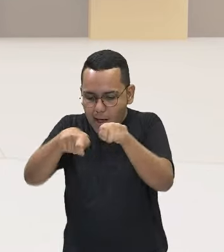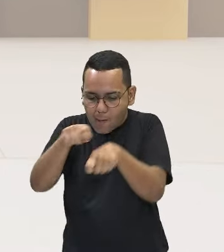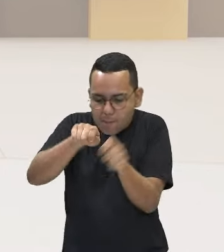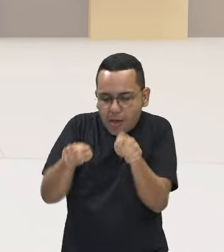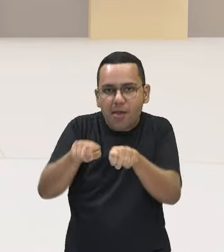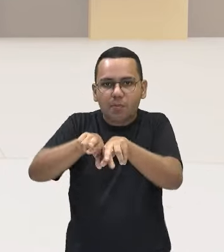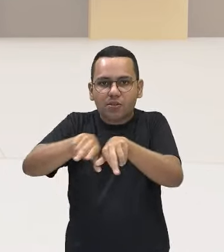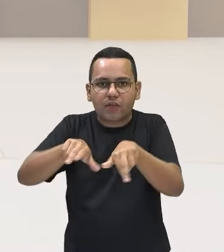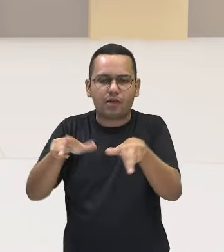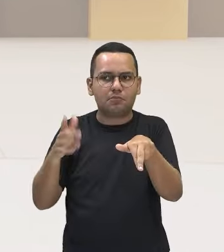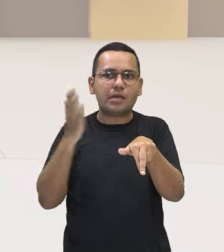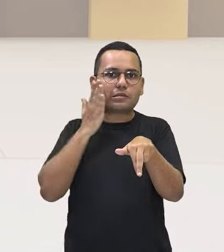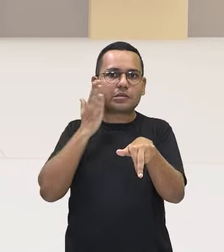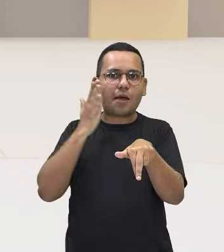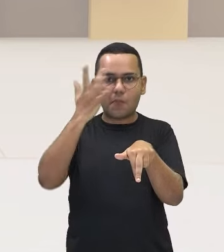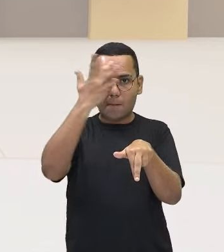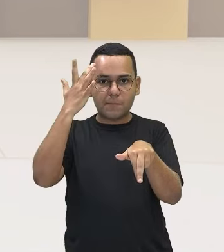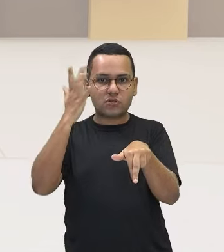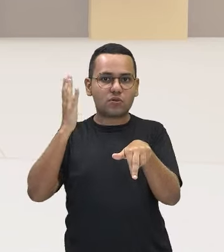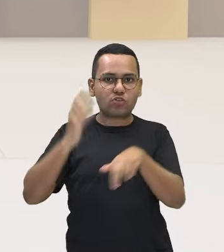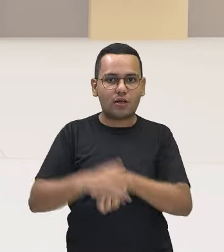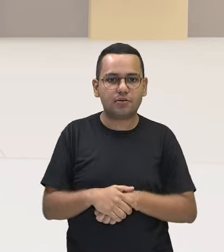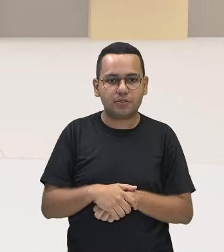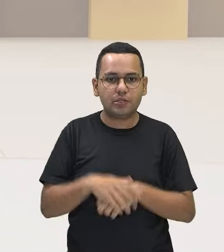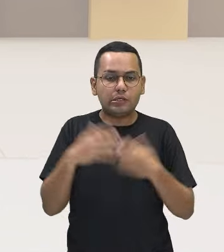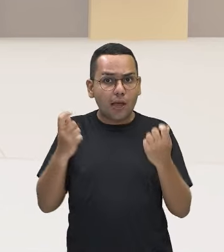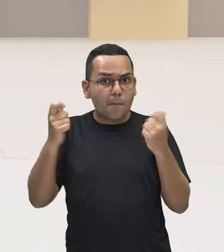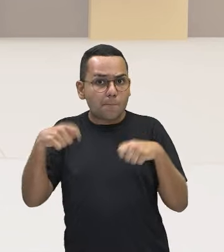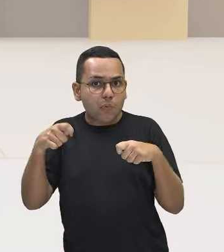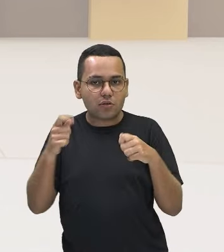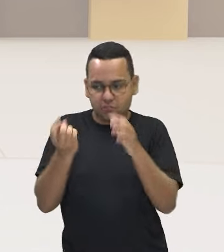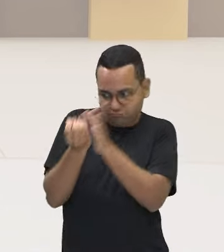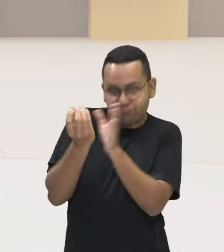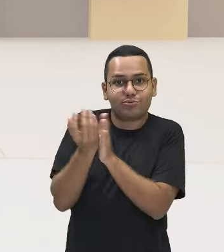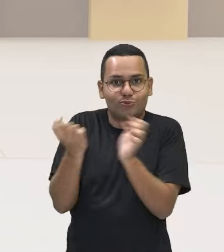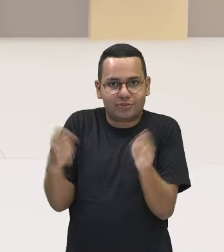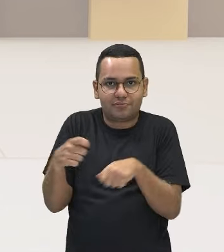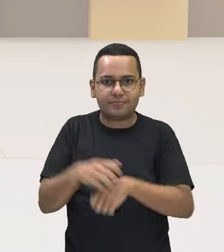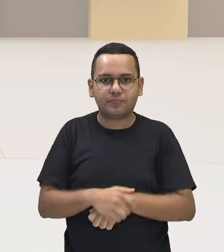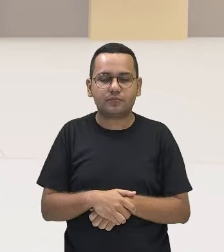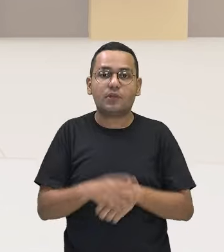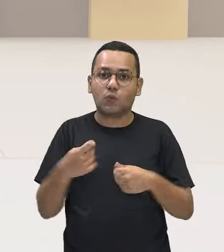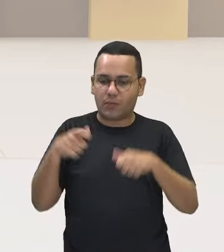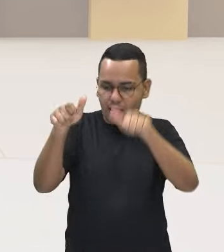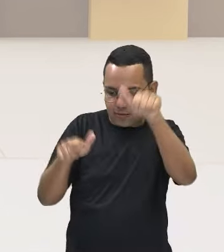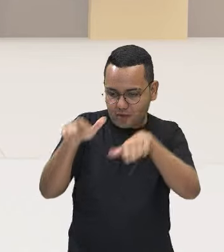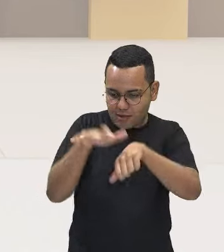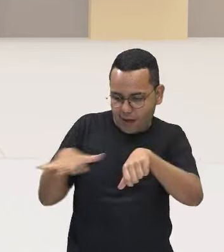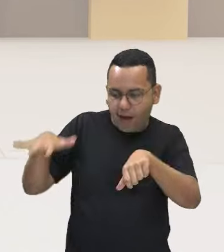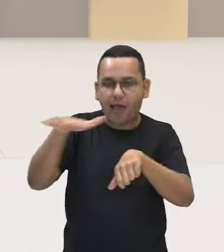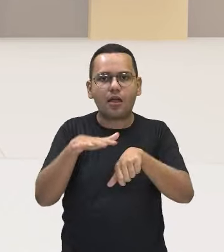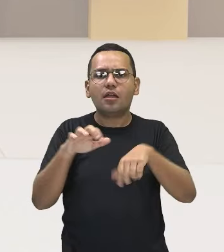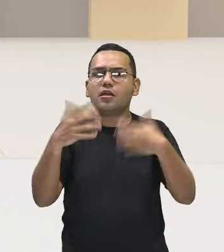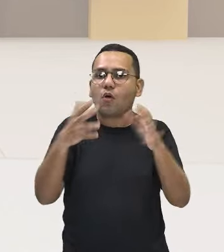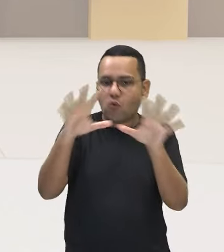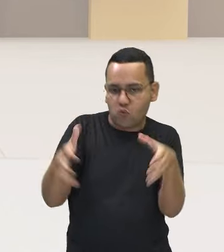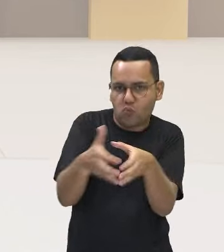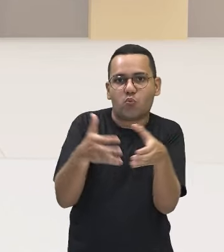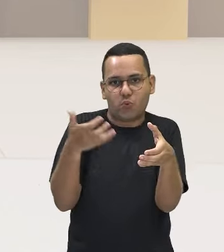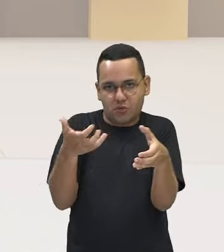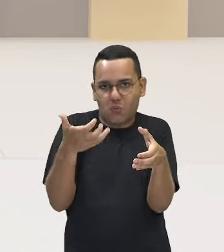crochê. Então, já casa essas duas coisas. Você tem que analisar o teu entorno, o teu público-alvo. Você vai